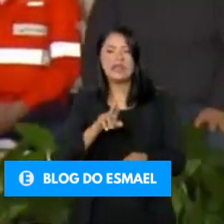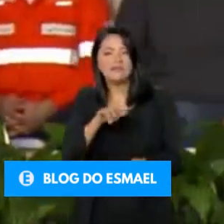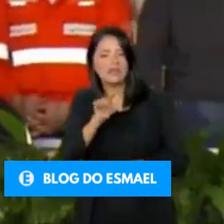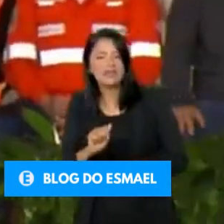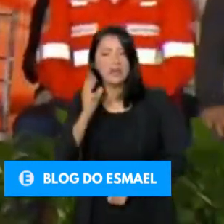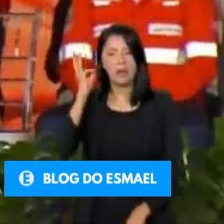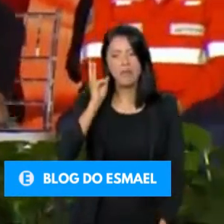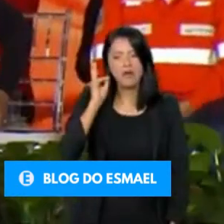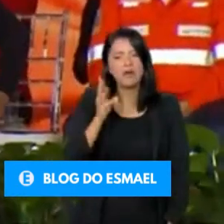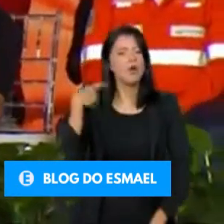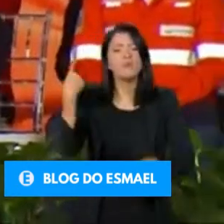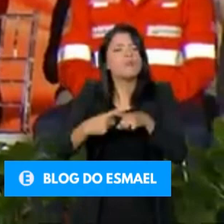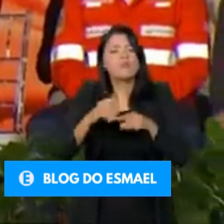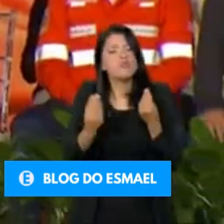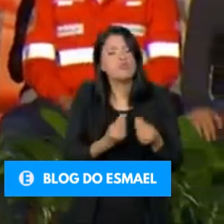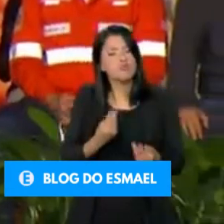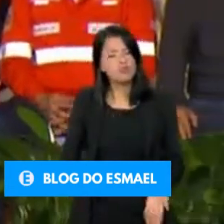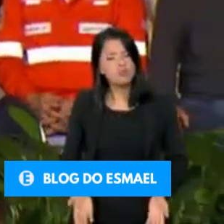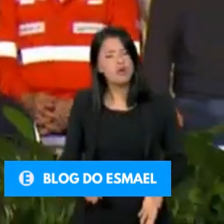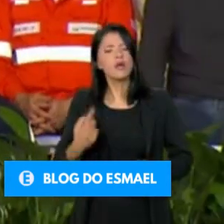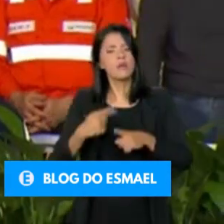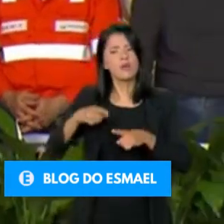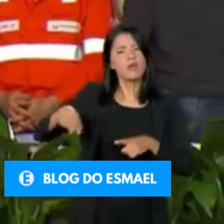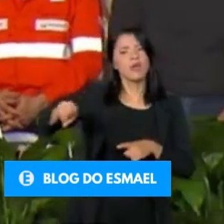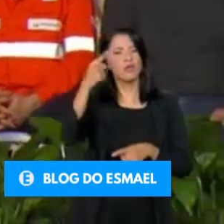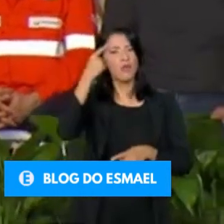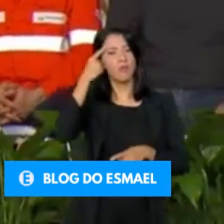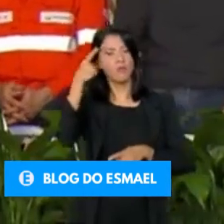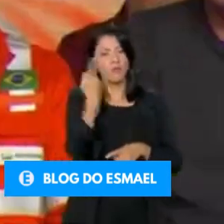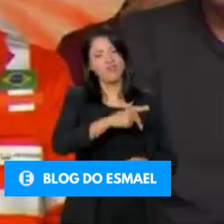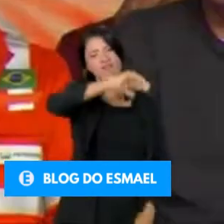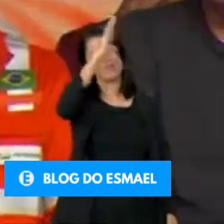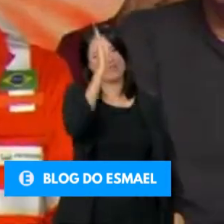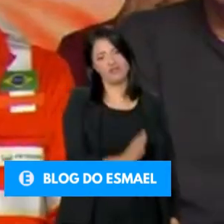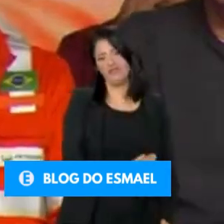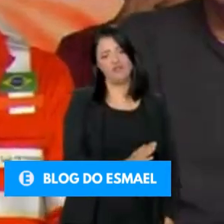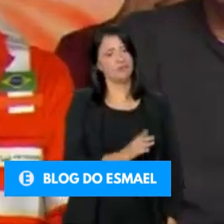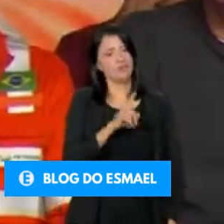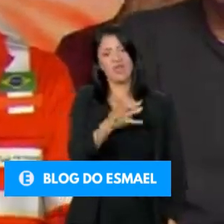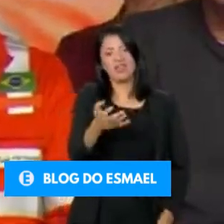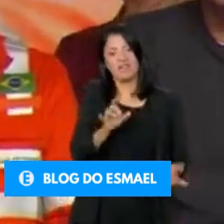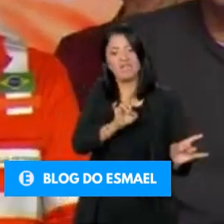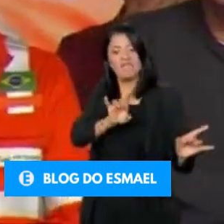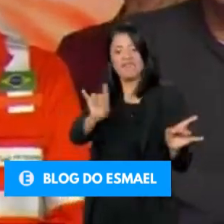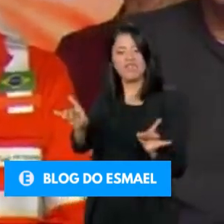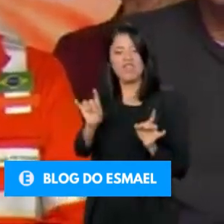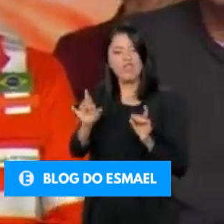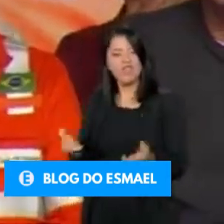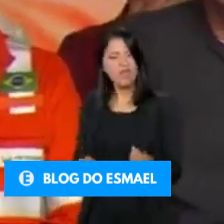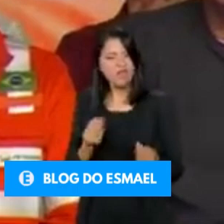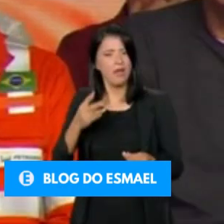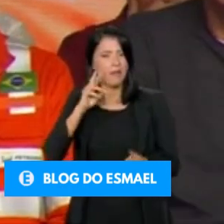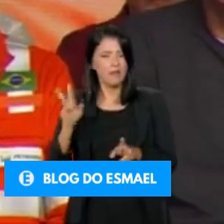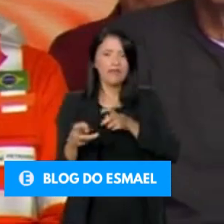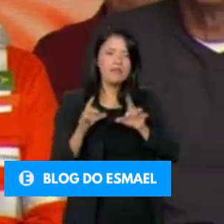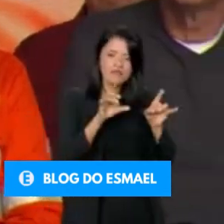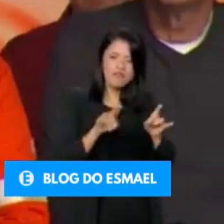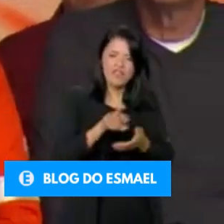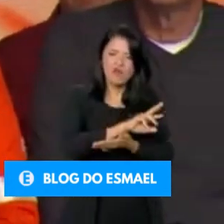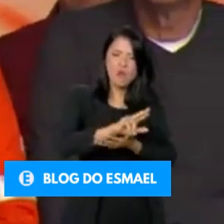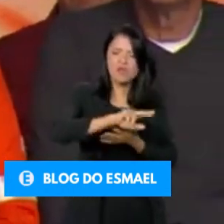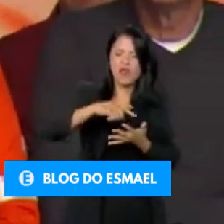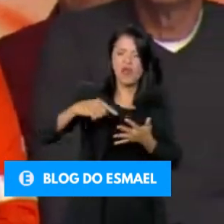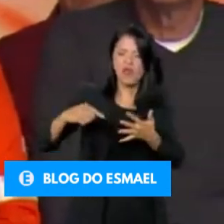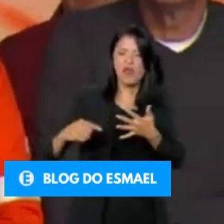no Maranhão. Por quê? Porque eles não pensam no Brasil e eles queriam vender. E vocês percebem que eles venderam muita